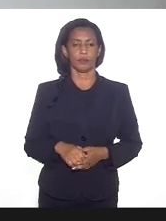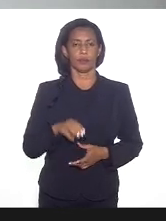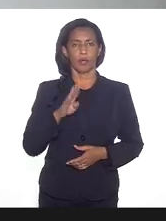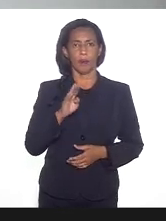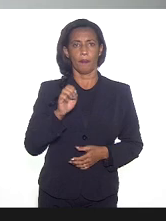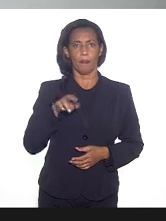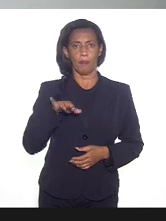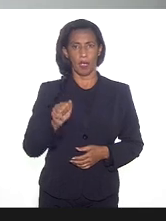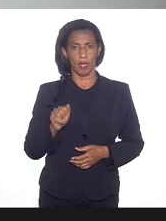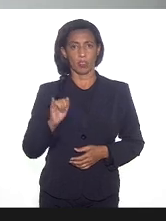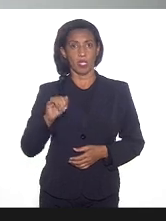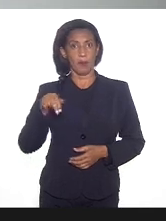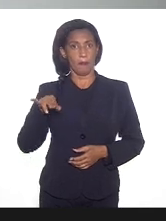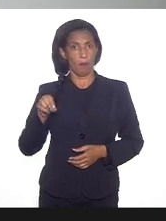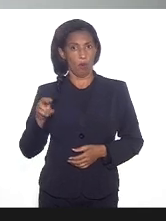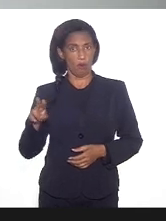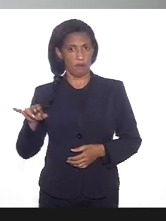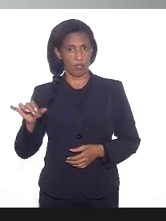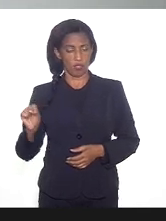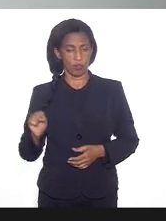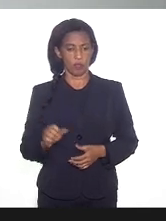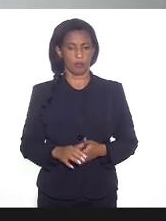bens imóveis...